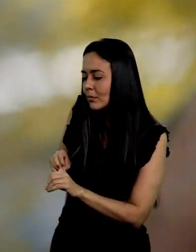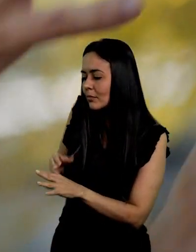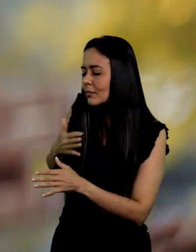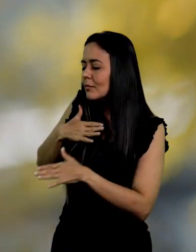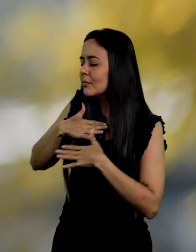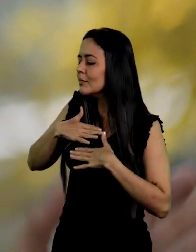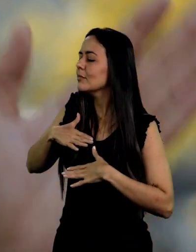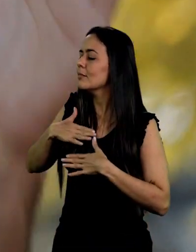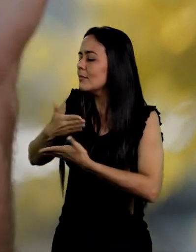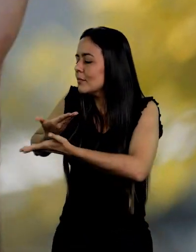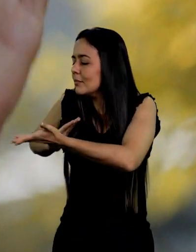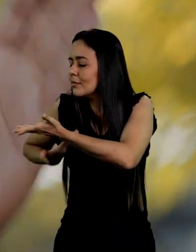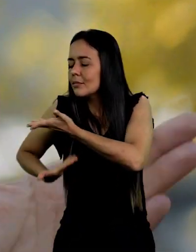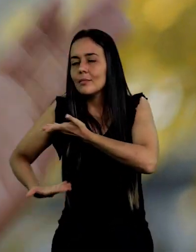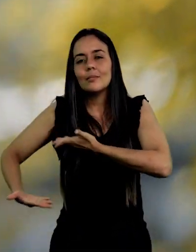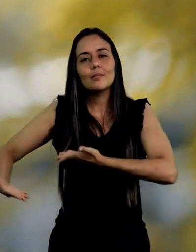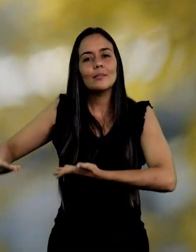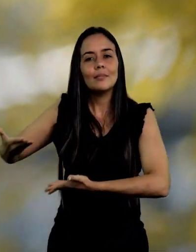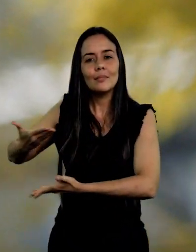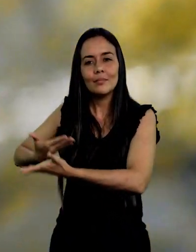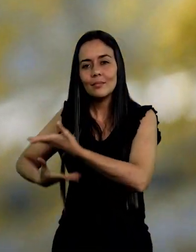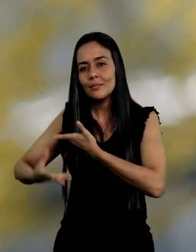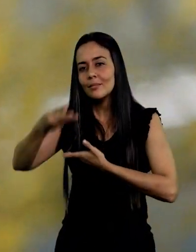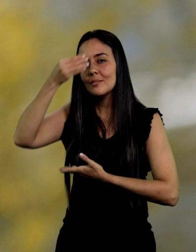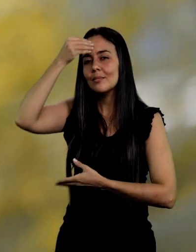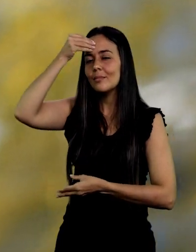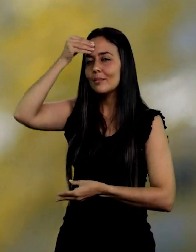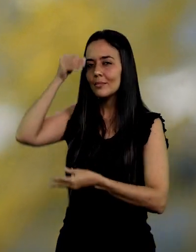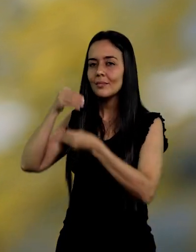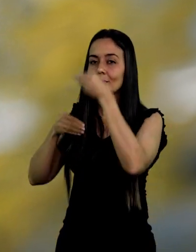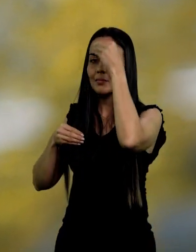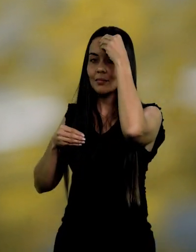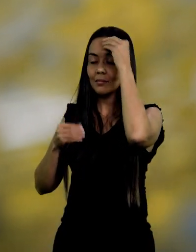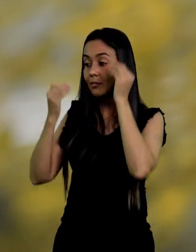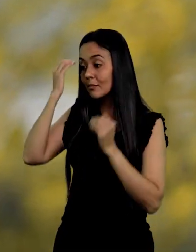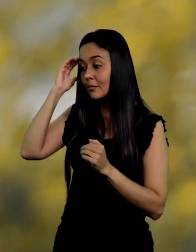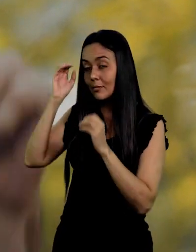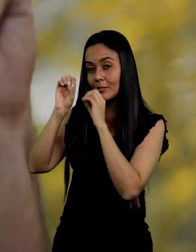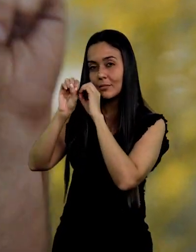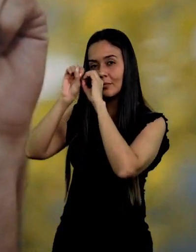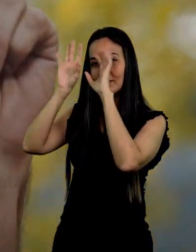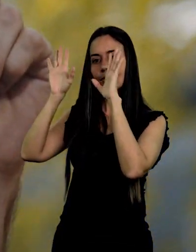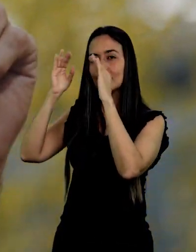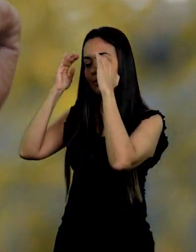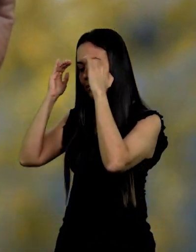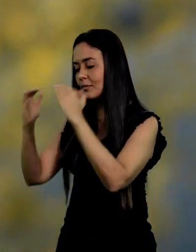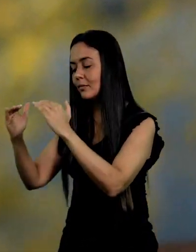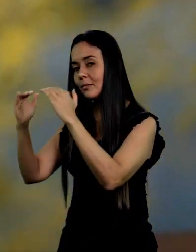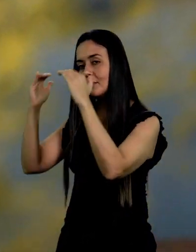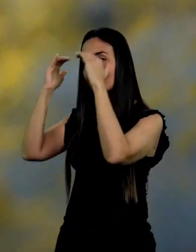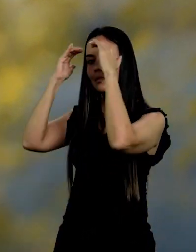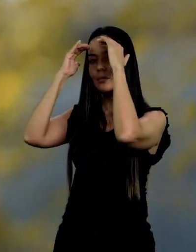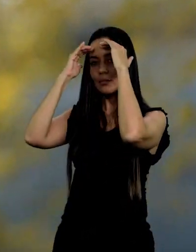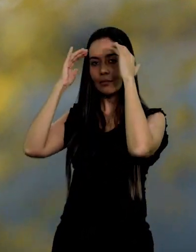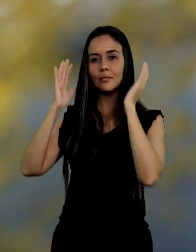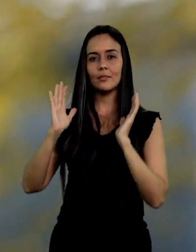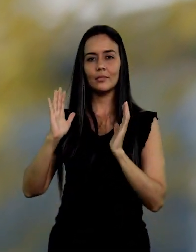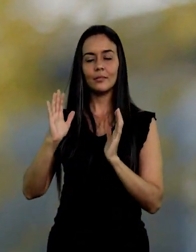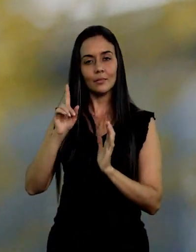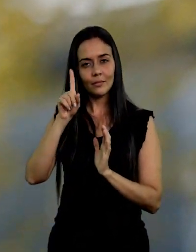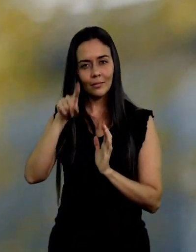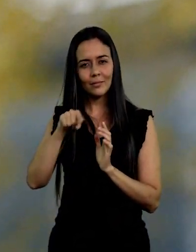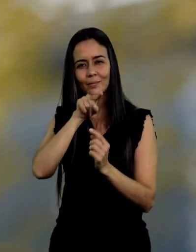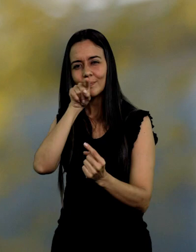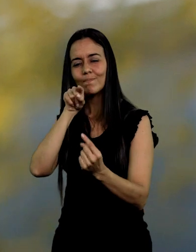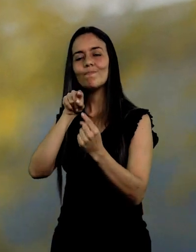como um estoico, ser digno daquilo que te acontece, né? Eu acho que essa, sim, talvez seja a grande